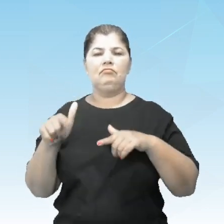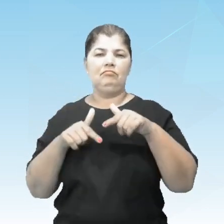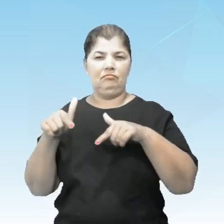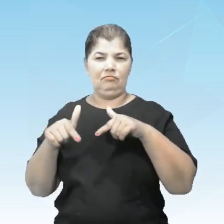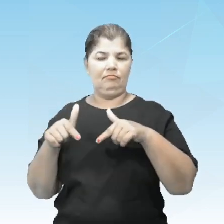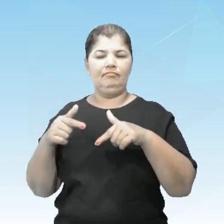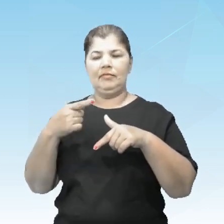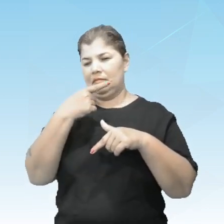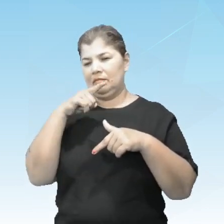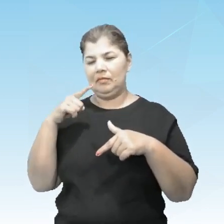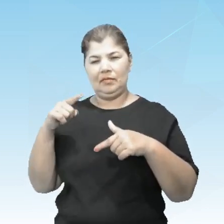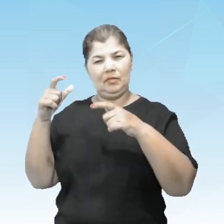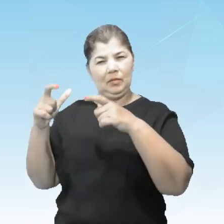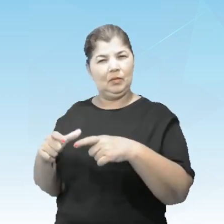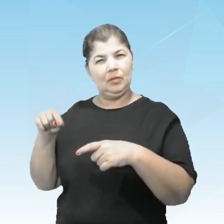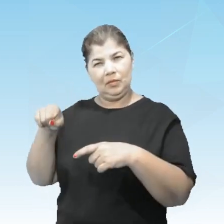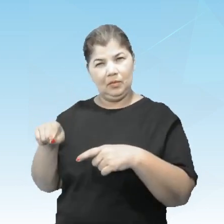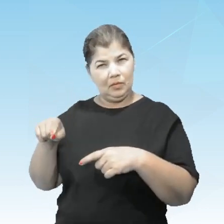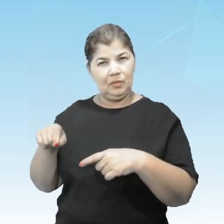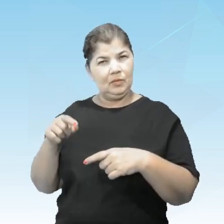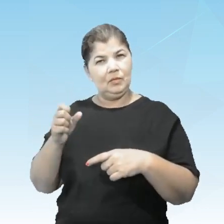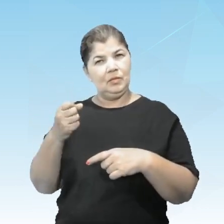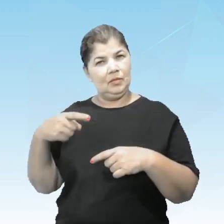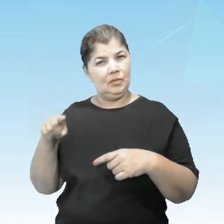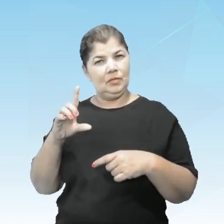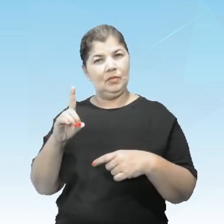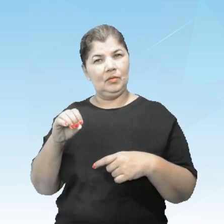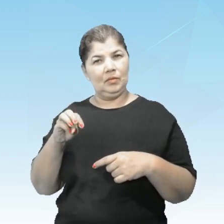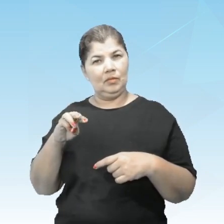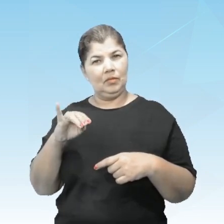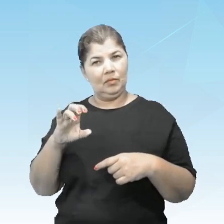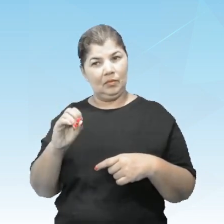norte de São Domingos promoveram